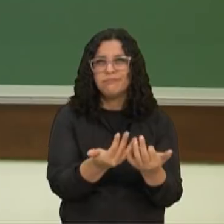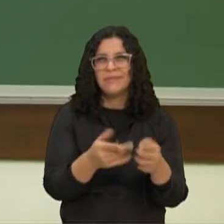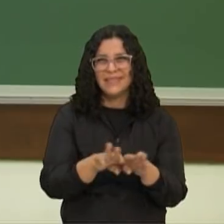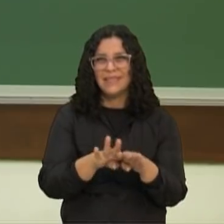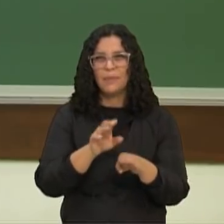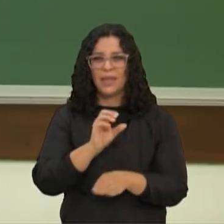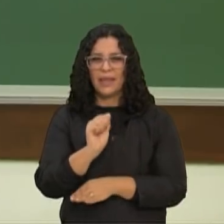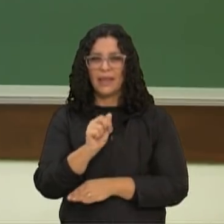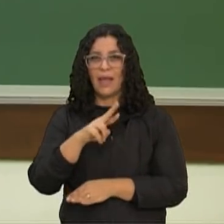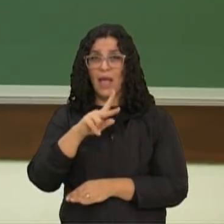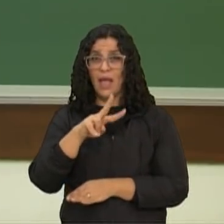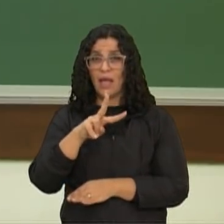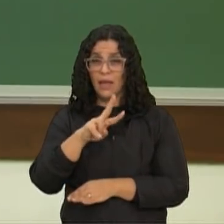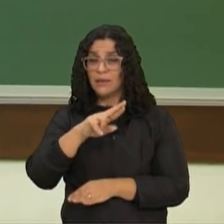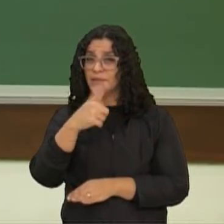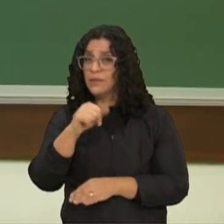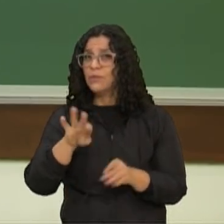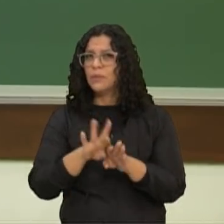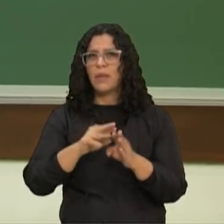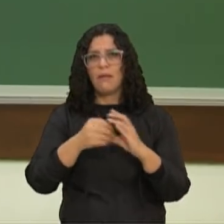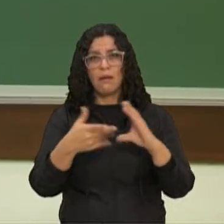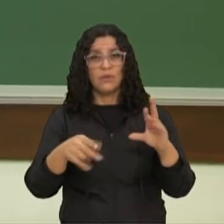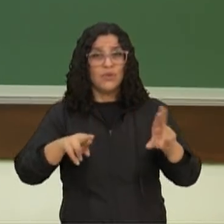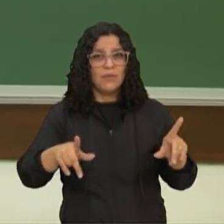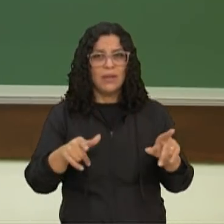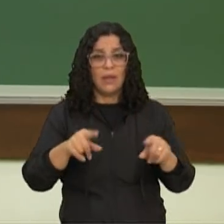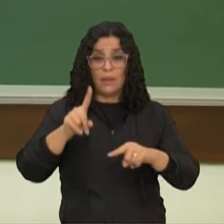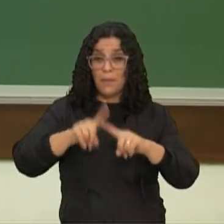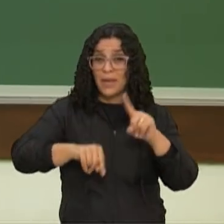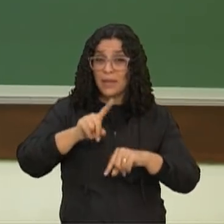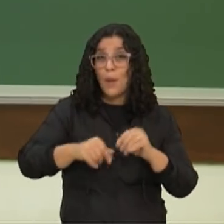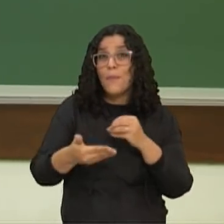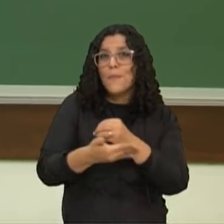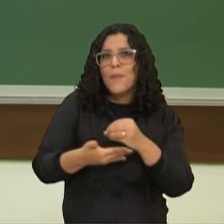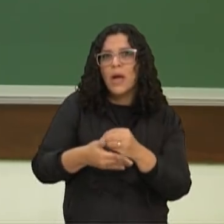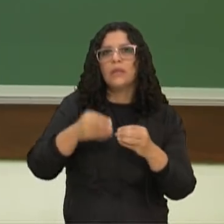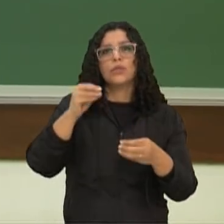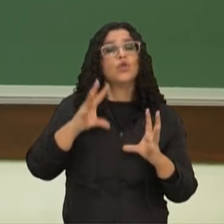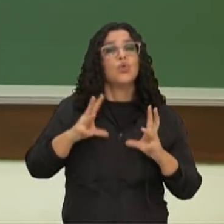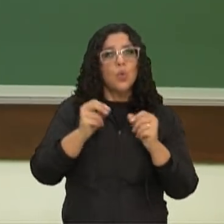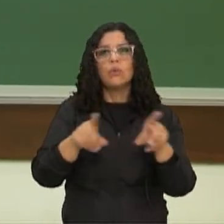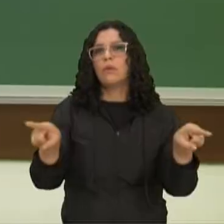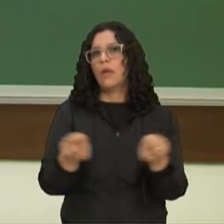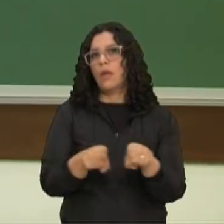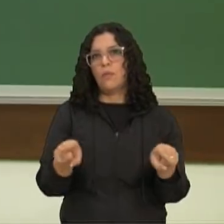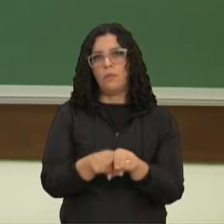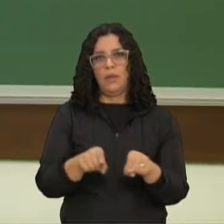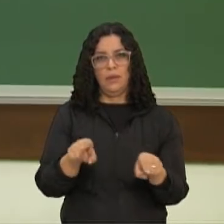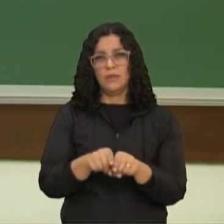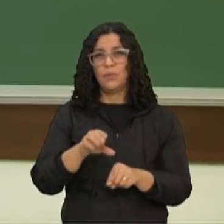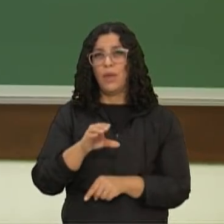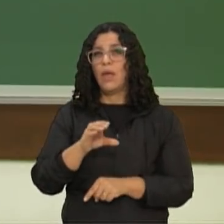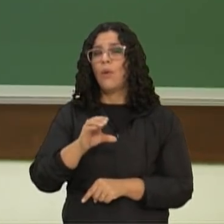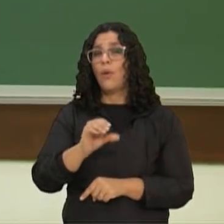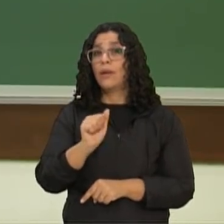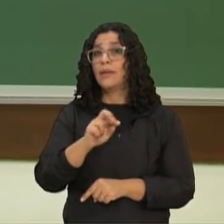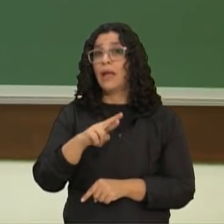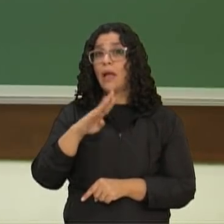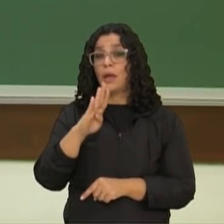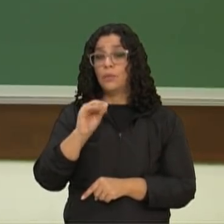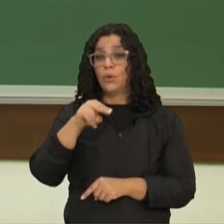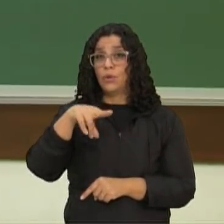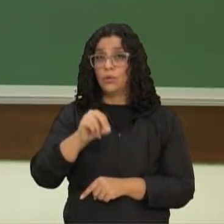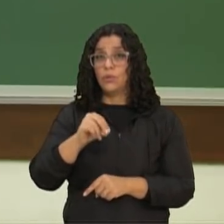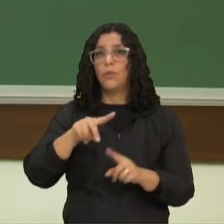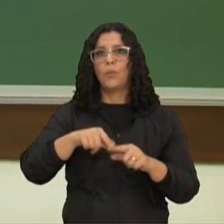materiais diferentes que têm características diferentes, mas a constituição base é igual. Isso é alotropia, ok? Tendo isso